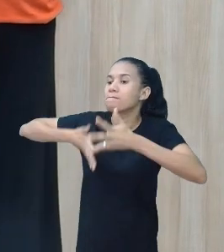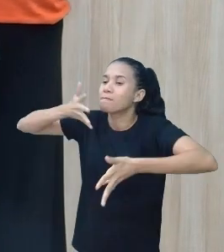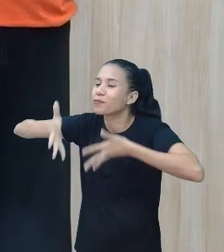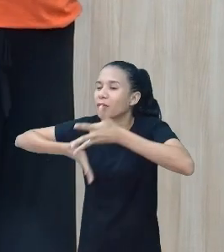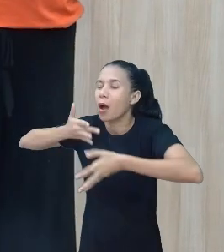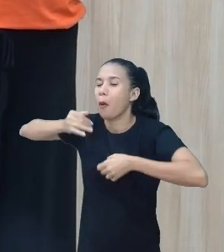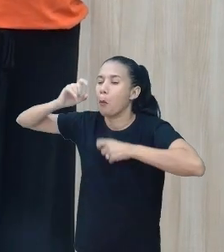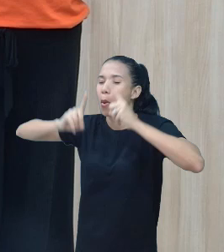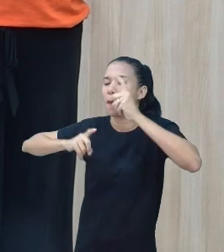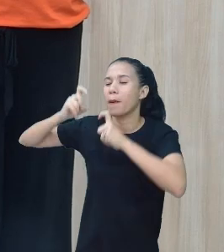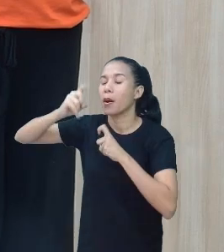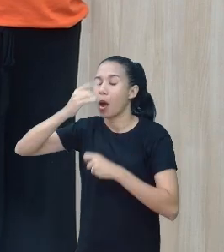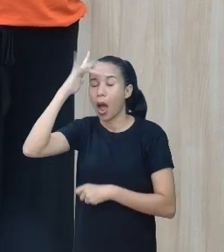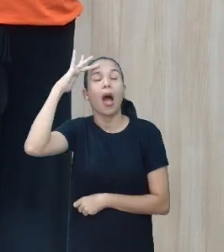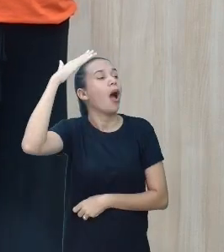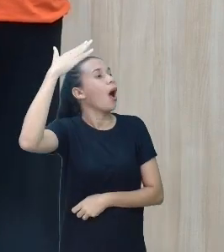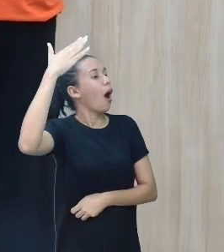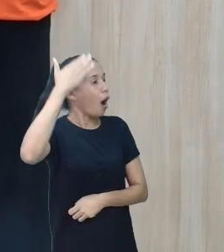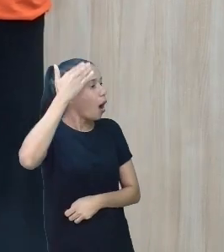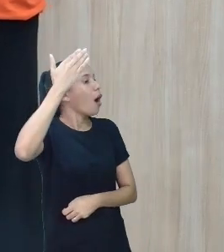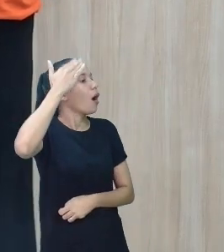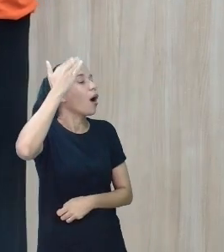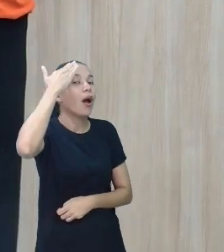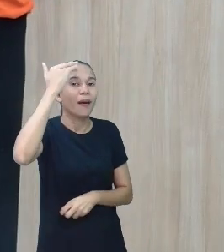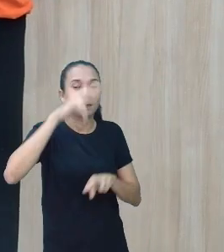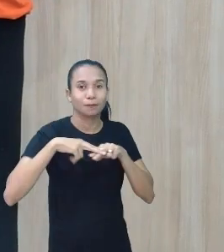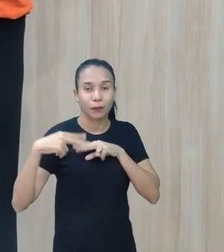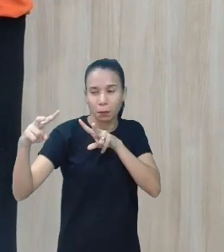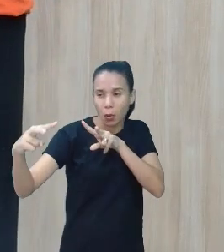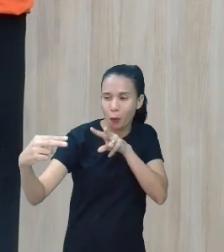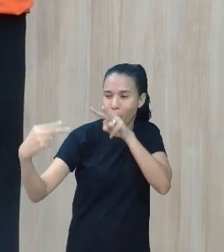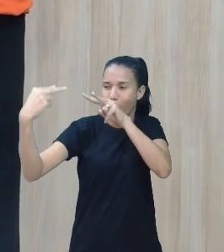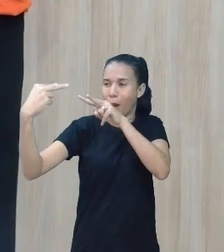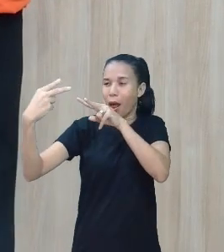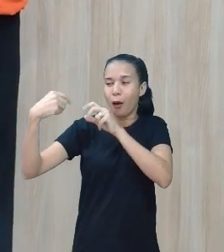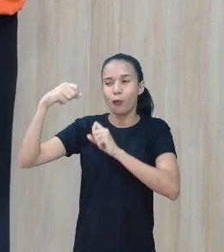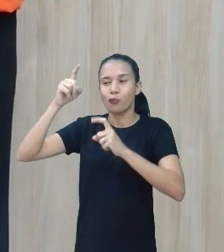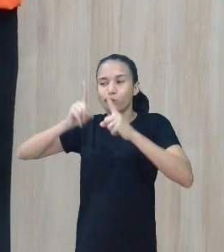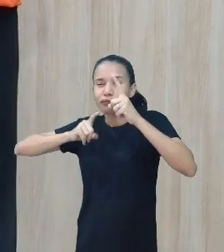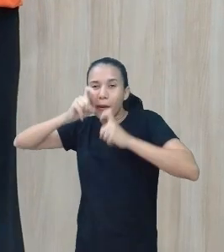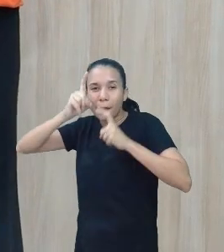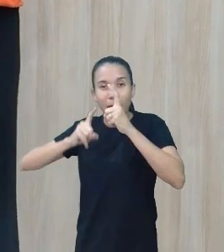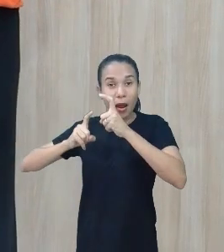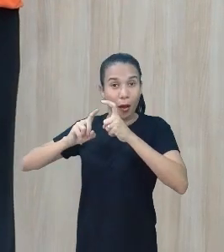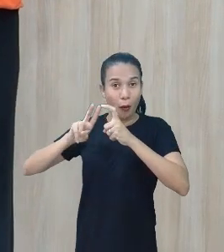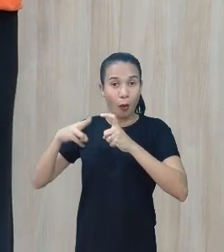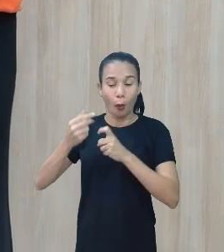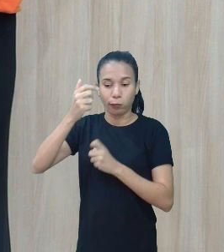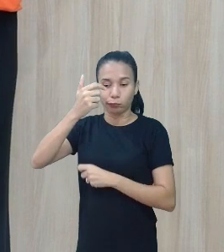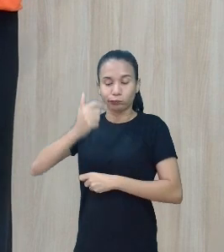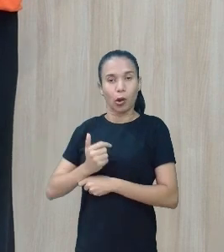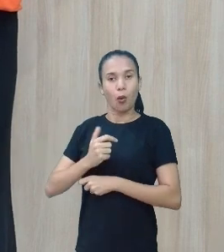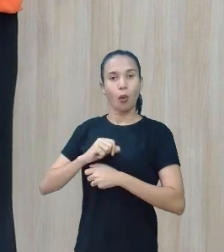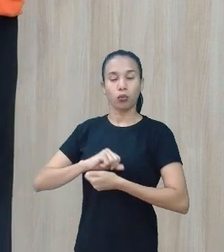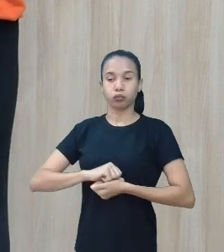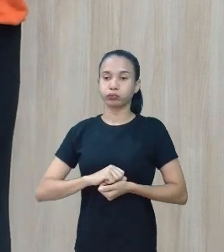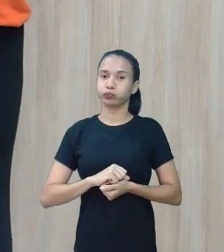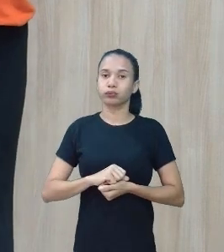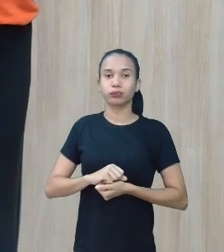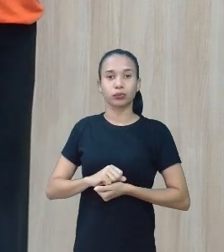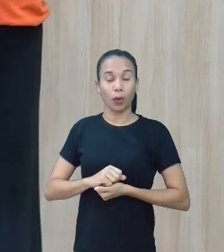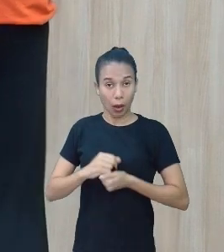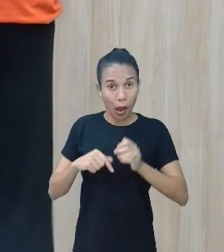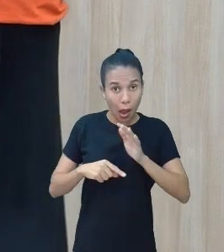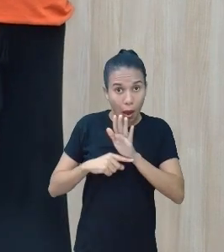você está falando. Então, muitas vezes, um olhar, um gesto, a sua postura, elas